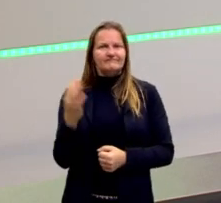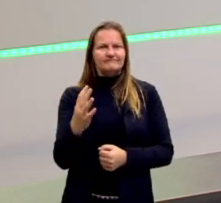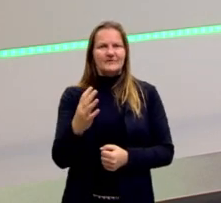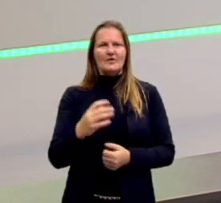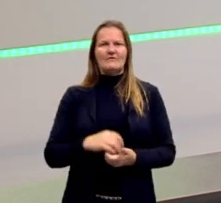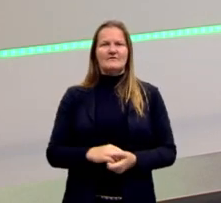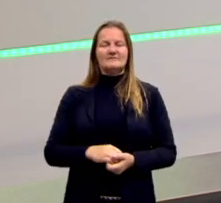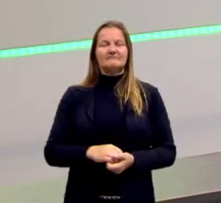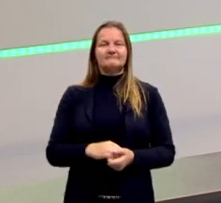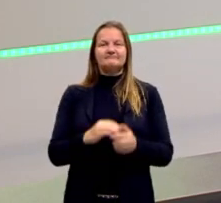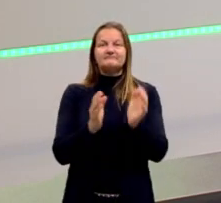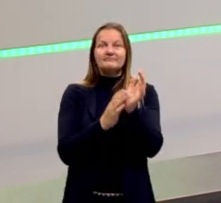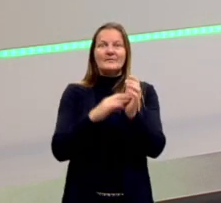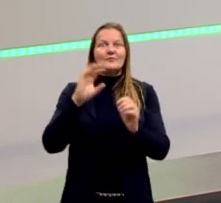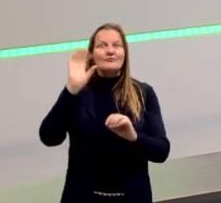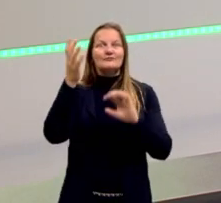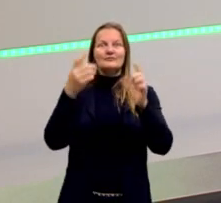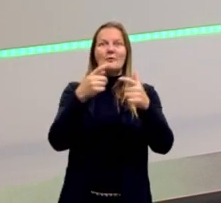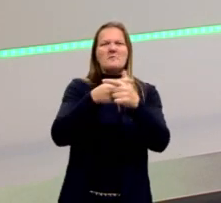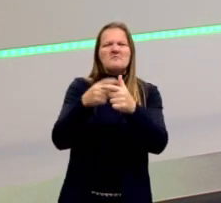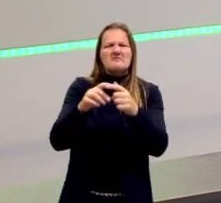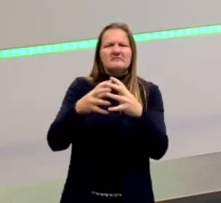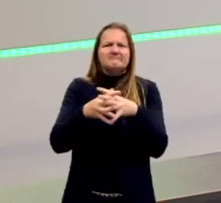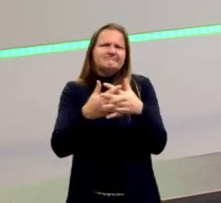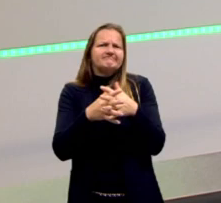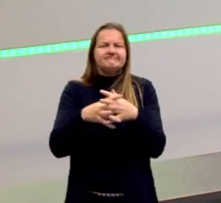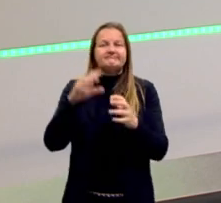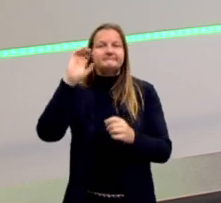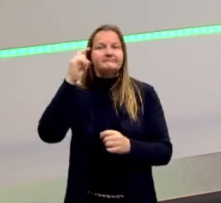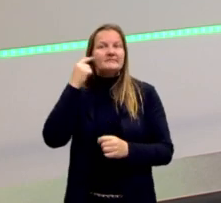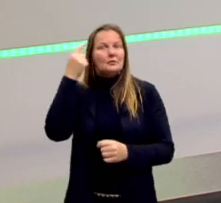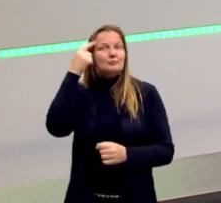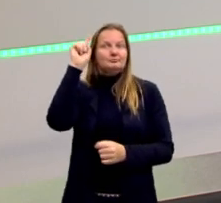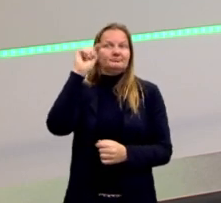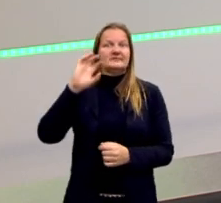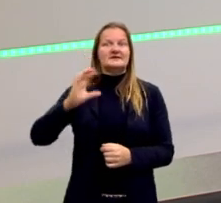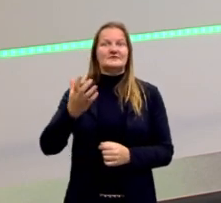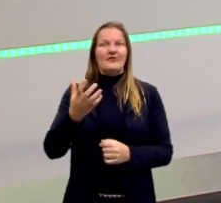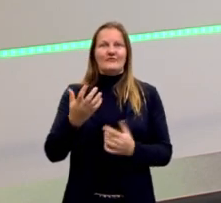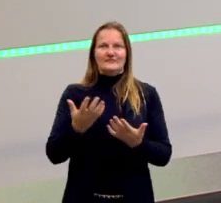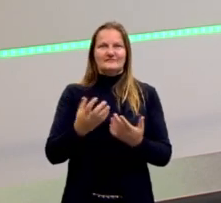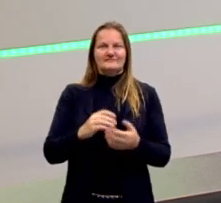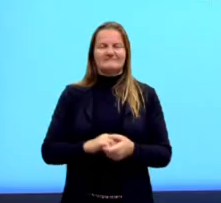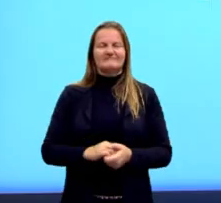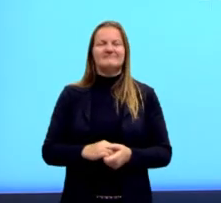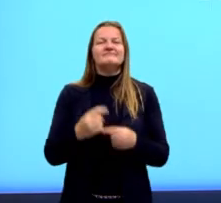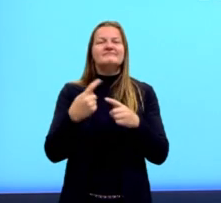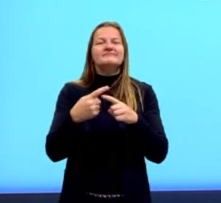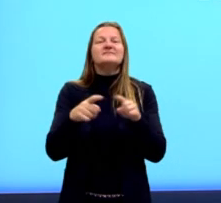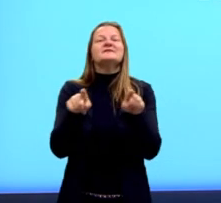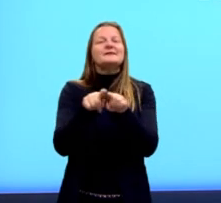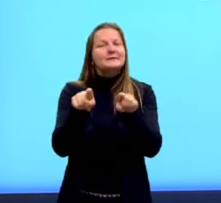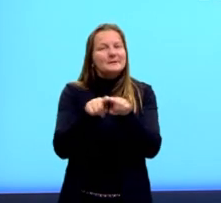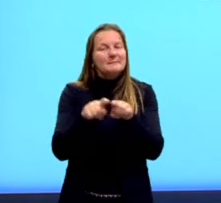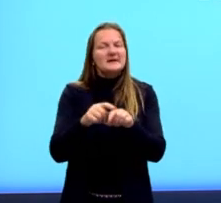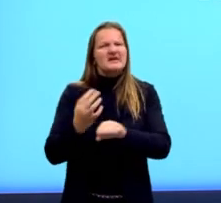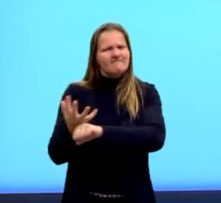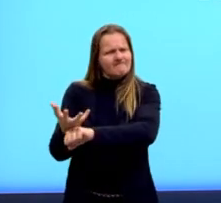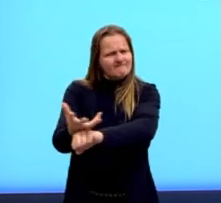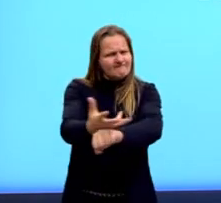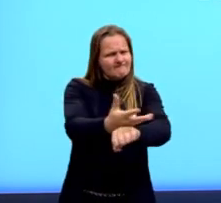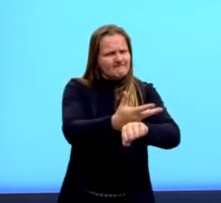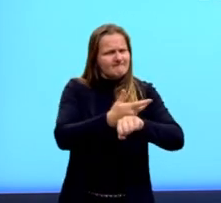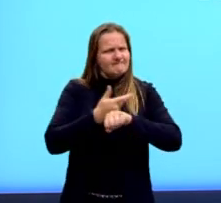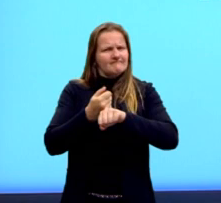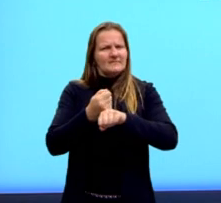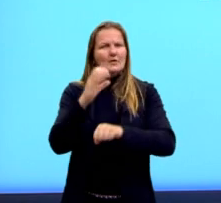fazer com que essa solução seja encontrada como eu coloquei ali né na nossa ah e também quando eu quero convencer os